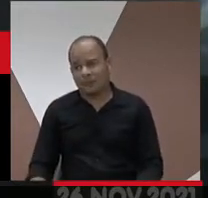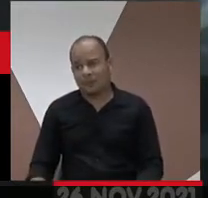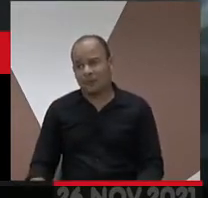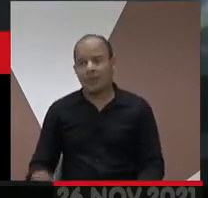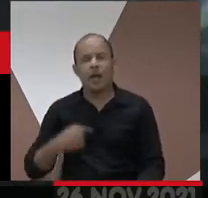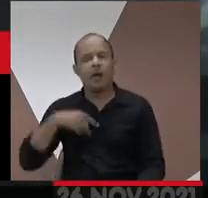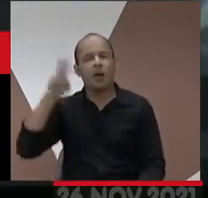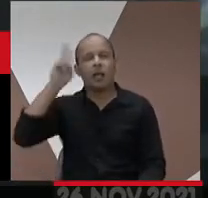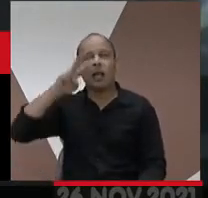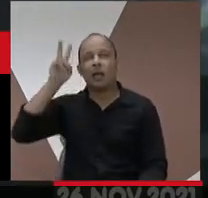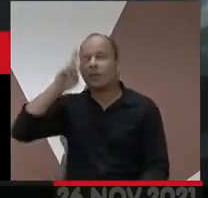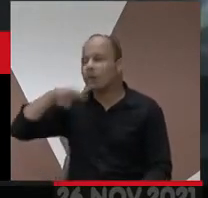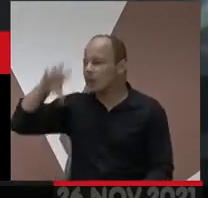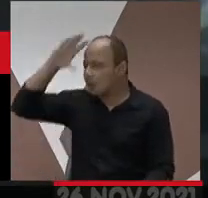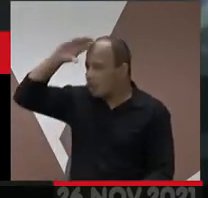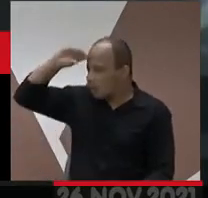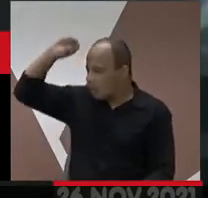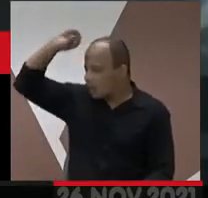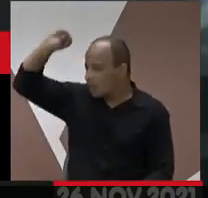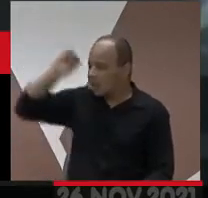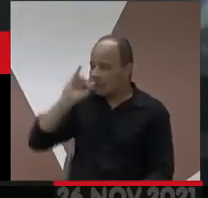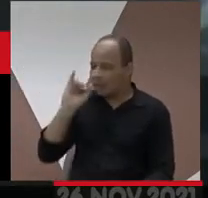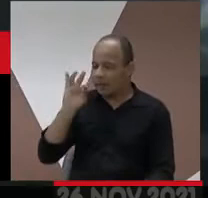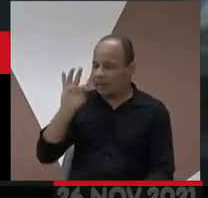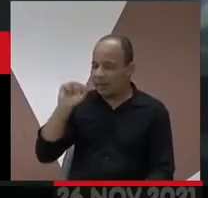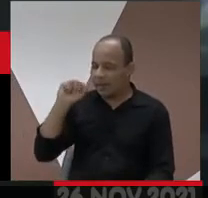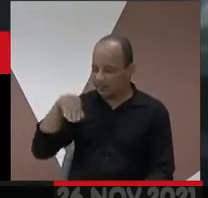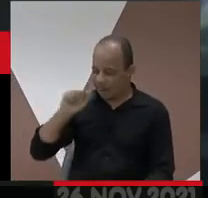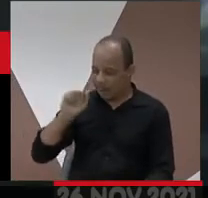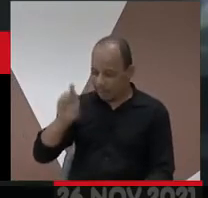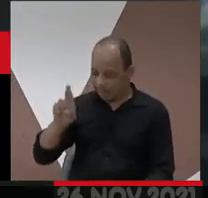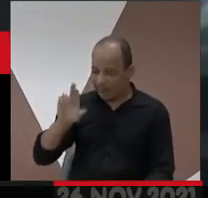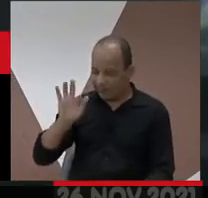Franco, quando havia uma suspeita,